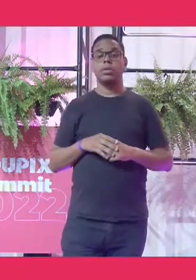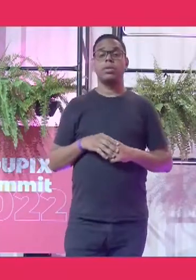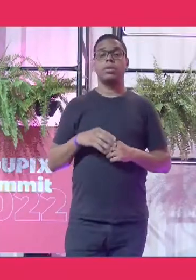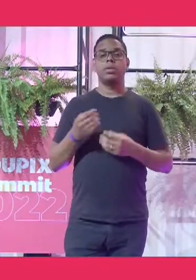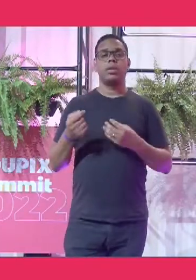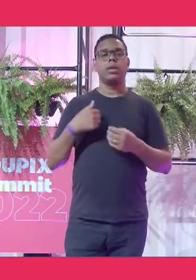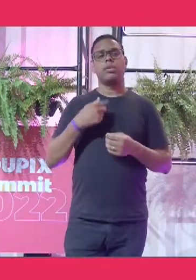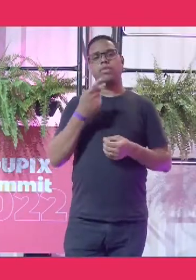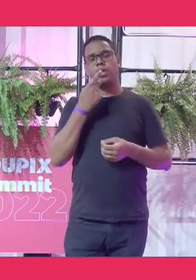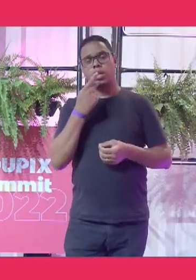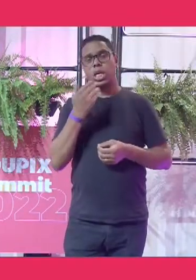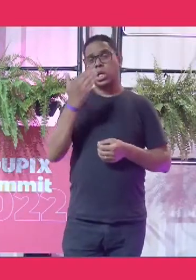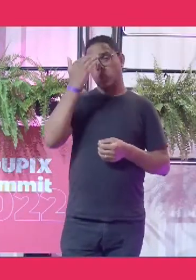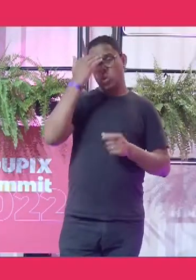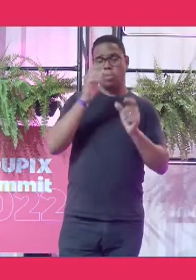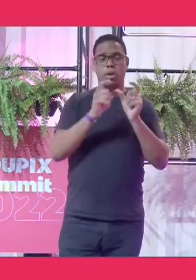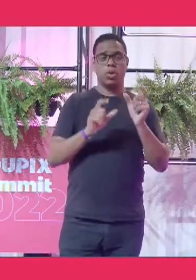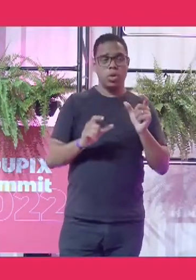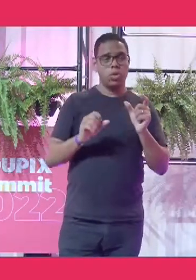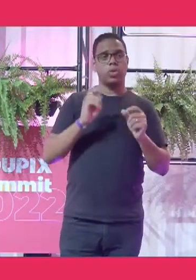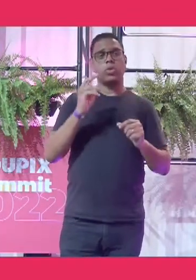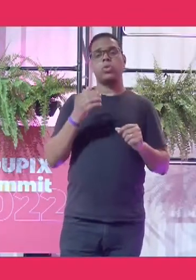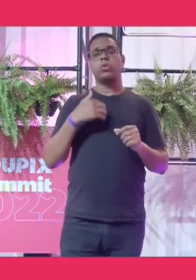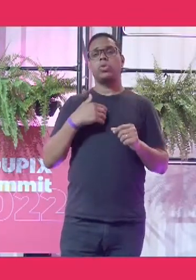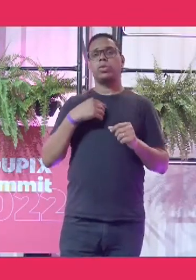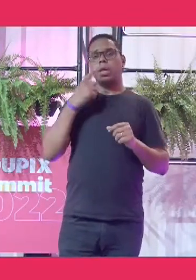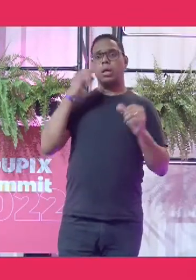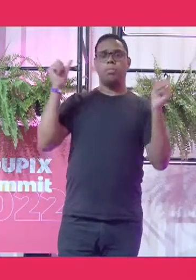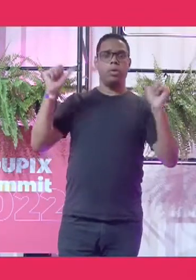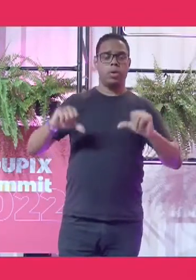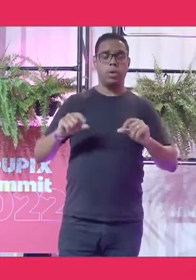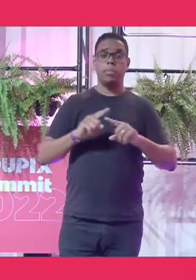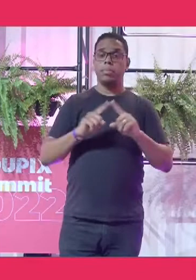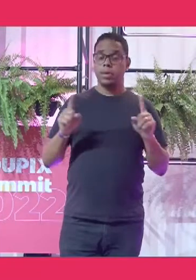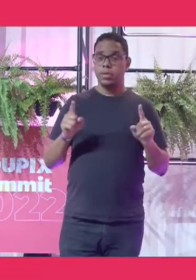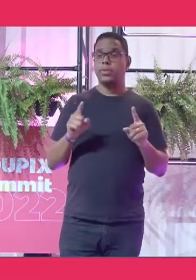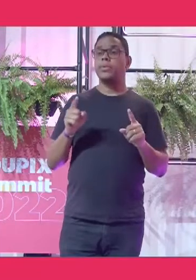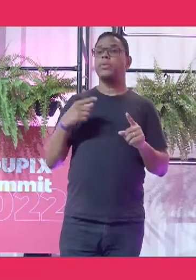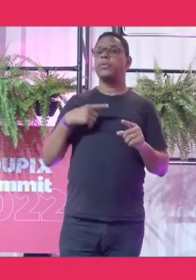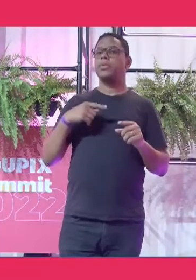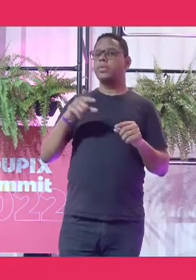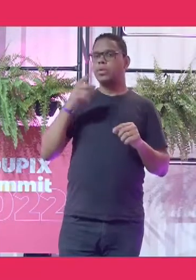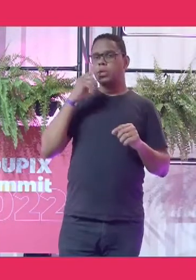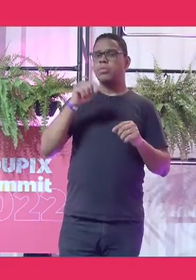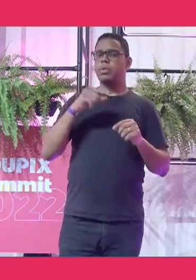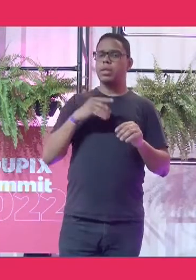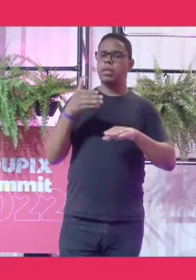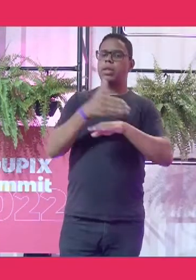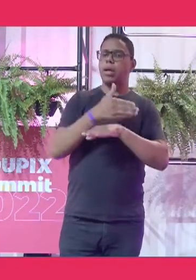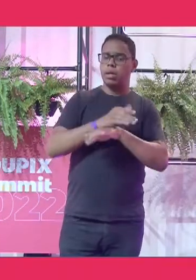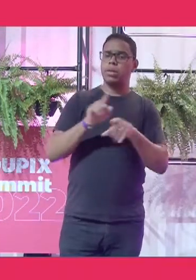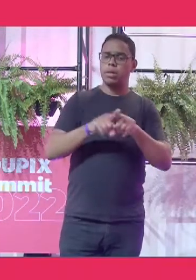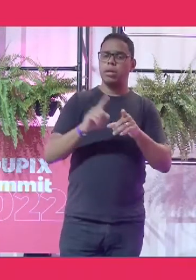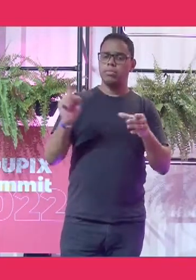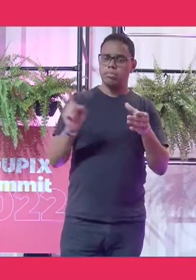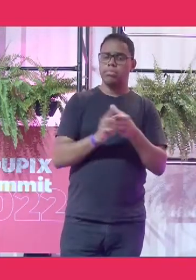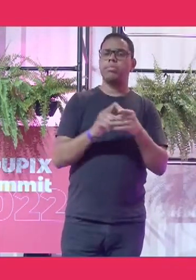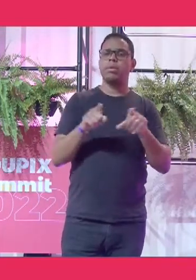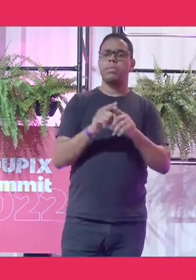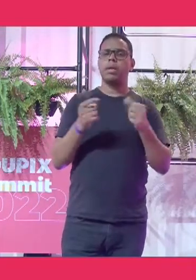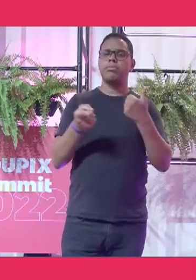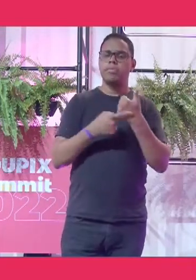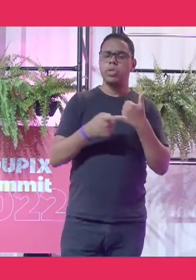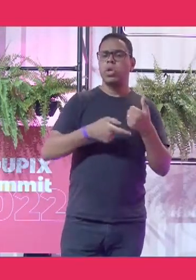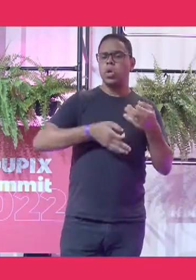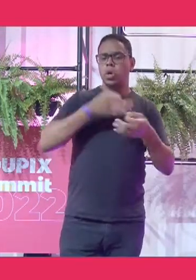colocou, a culpa no algoritmo, ou chamar de apocalipse. Mas, assim, é o apocalipse que você está ali também, scrollando, curtindo,